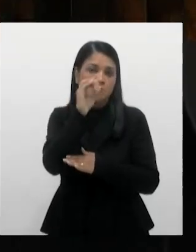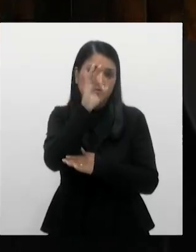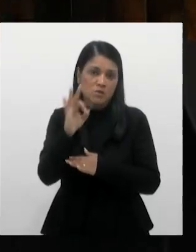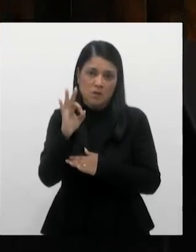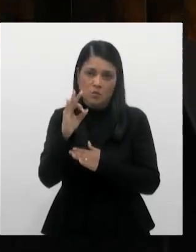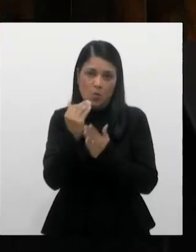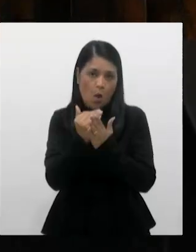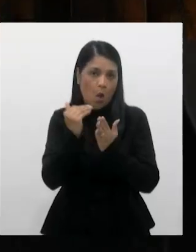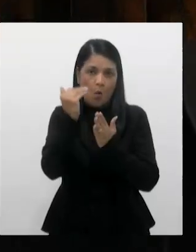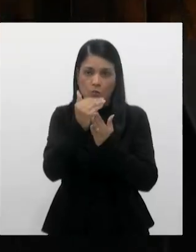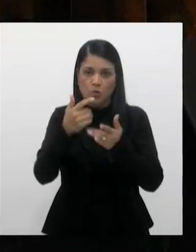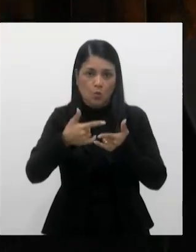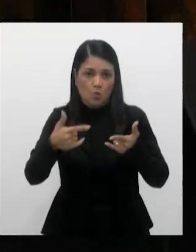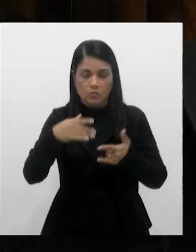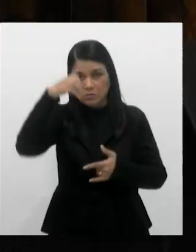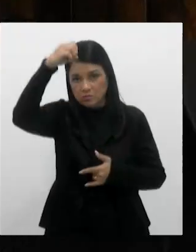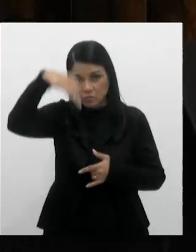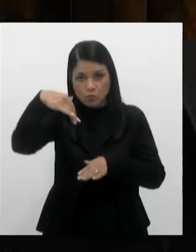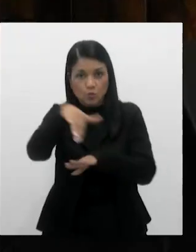aí, eu queria fazer